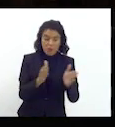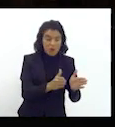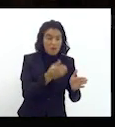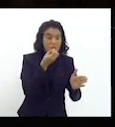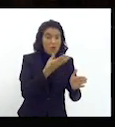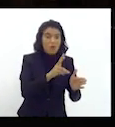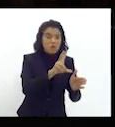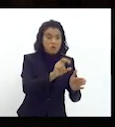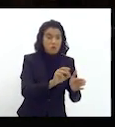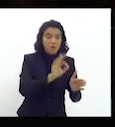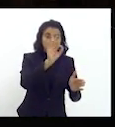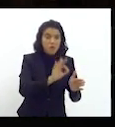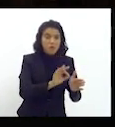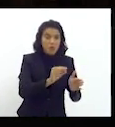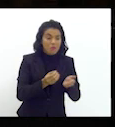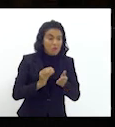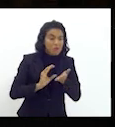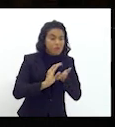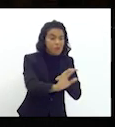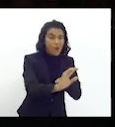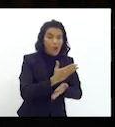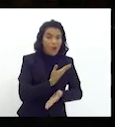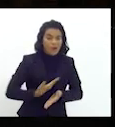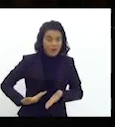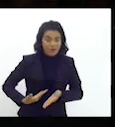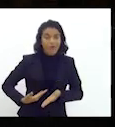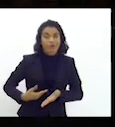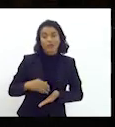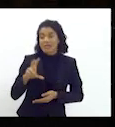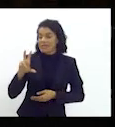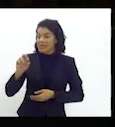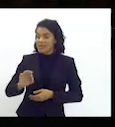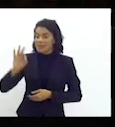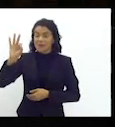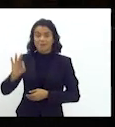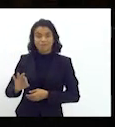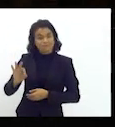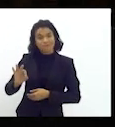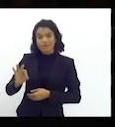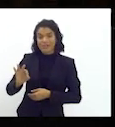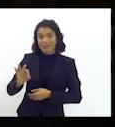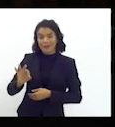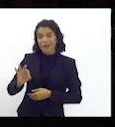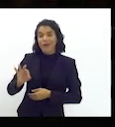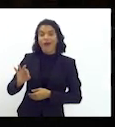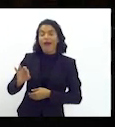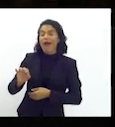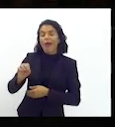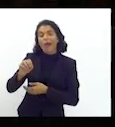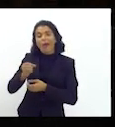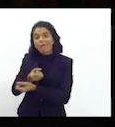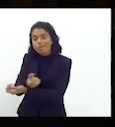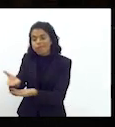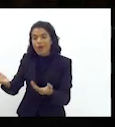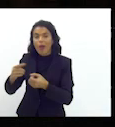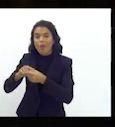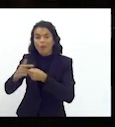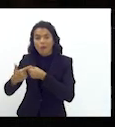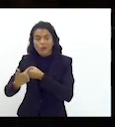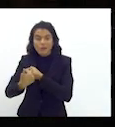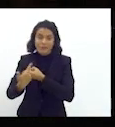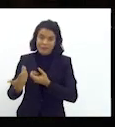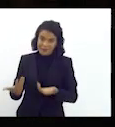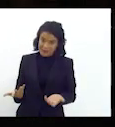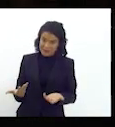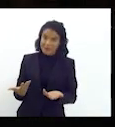50% é do estado e os outros 50% são dos Municípios segundo o volume